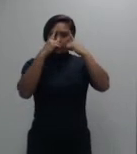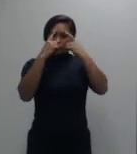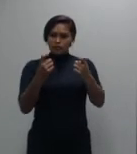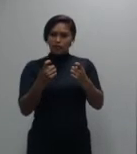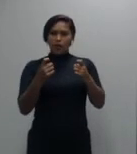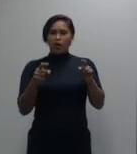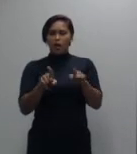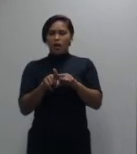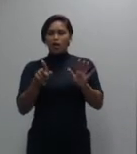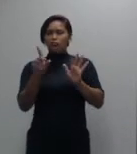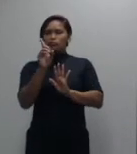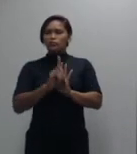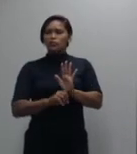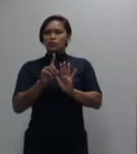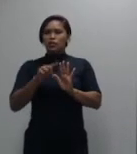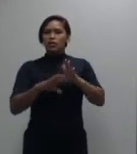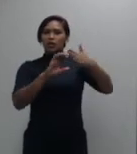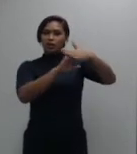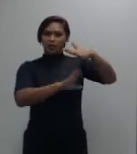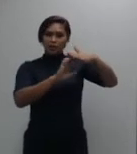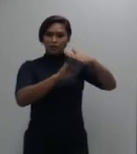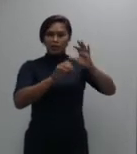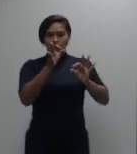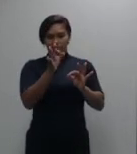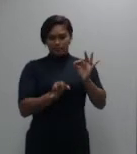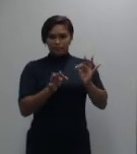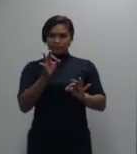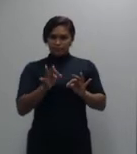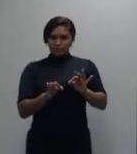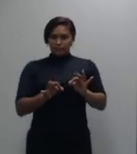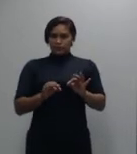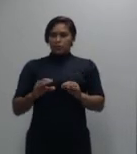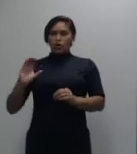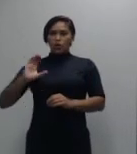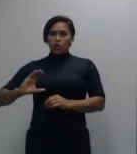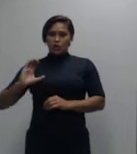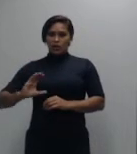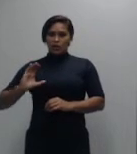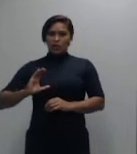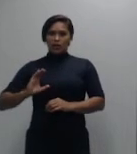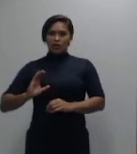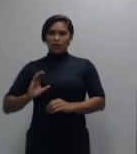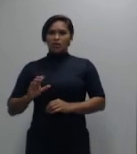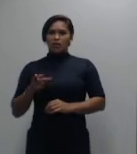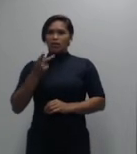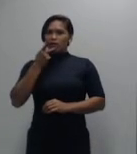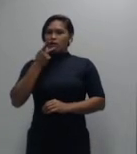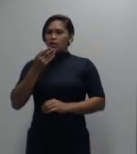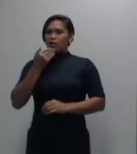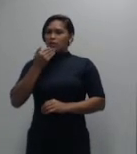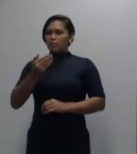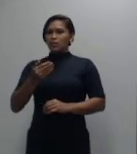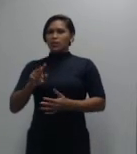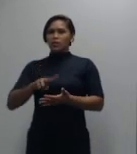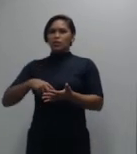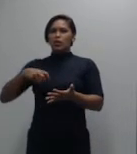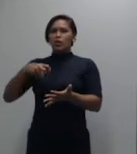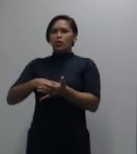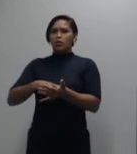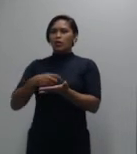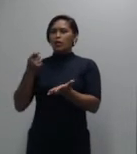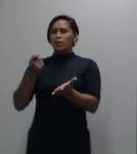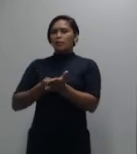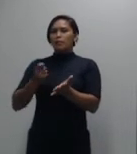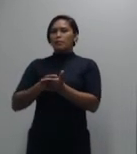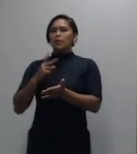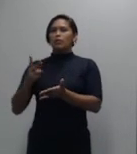e acontece Então vai a juízo no Canadá o impede seja condenado a pagar o